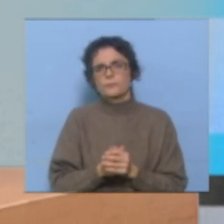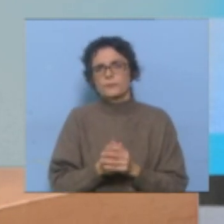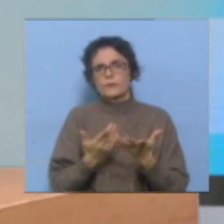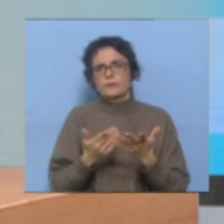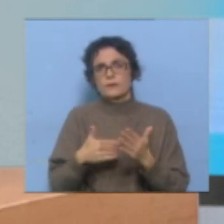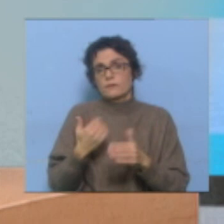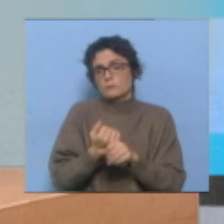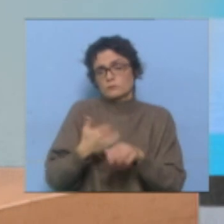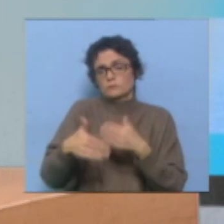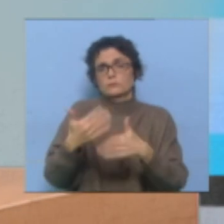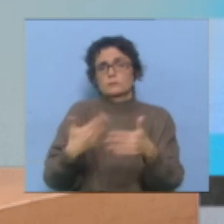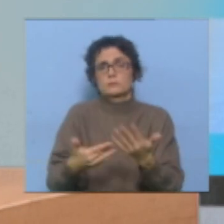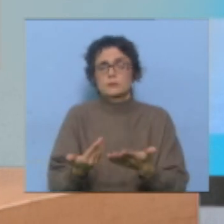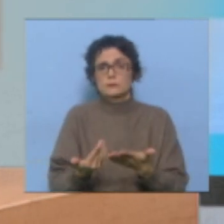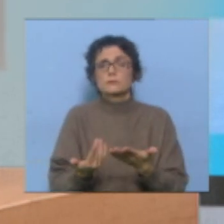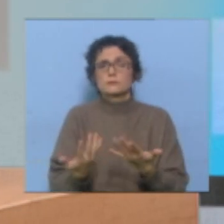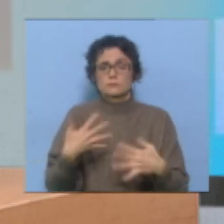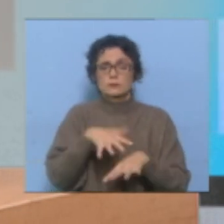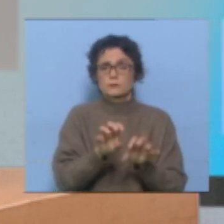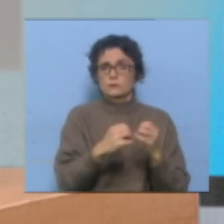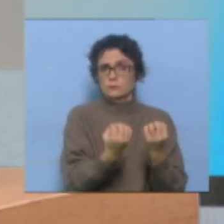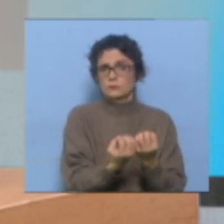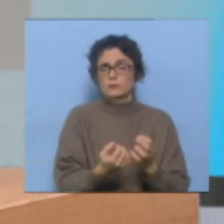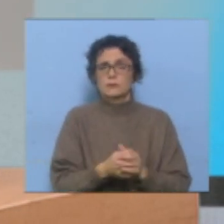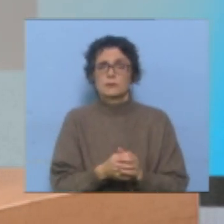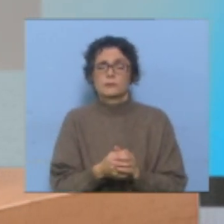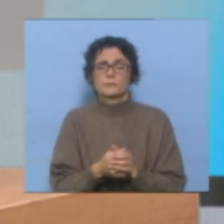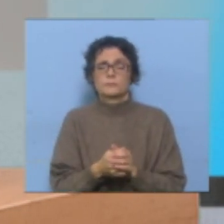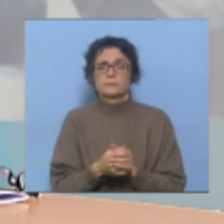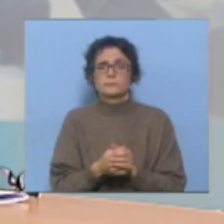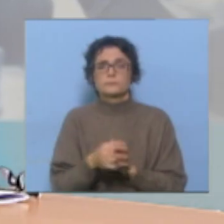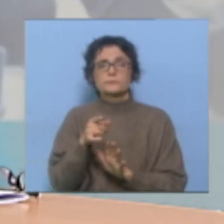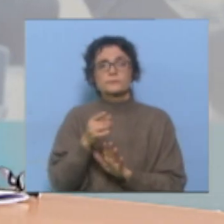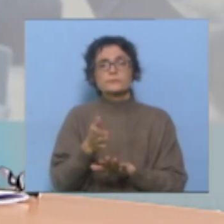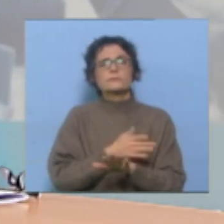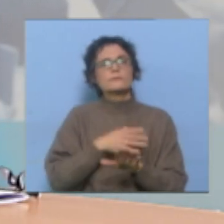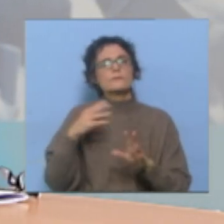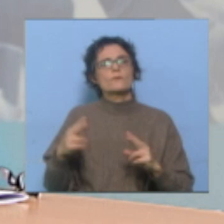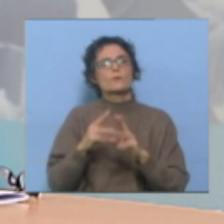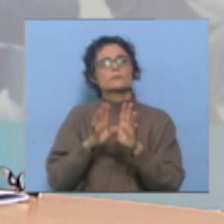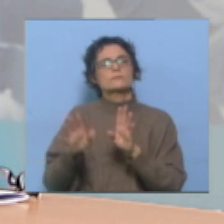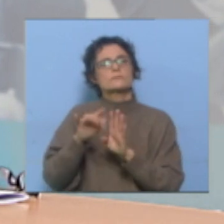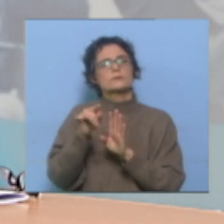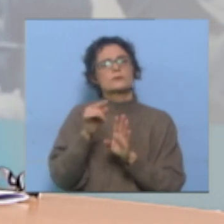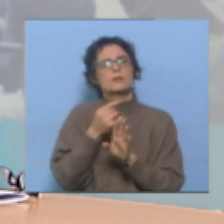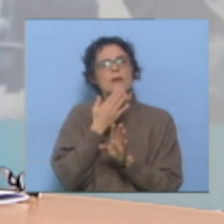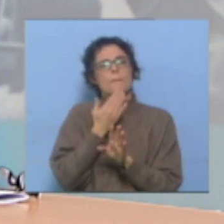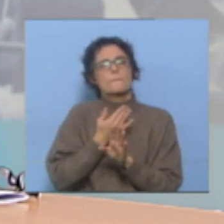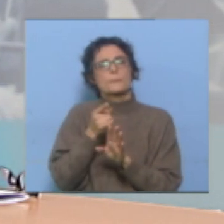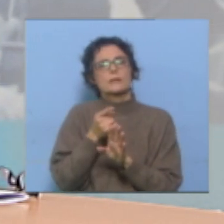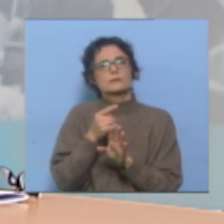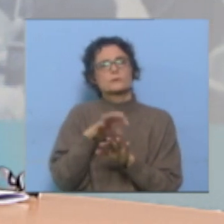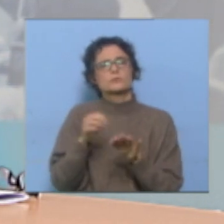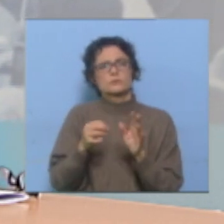cotidianos, quer da reinserção social, quer da prisão em si mesma. Antes de falarmos do encontro nacional, um comentário seu também ao funcionamento